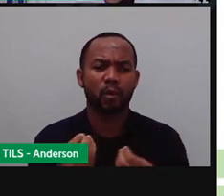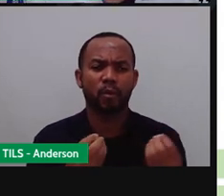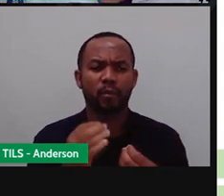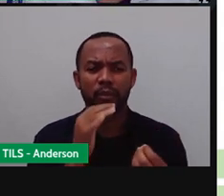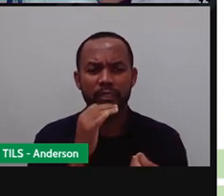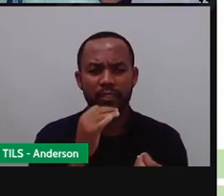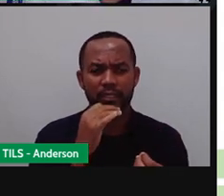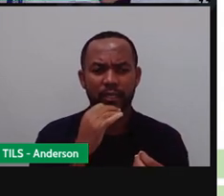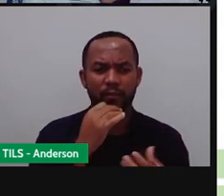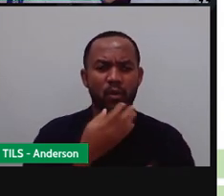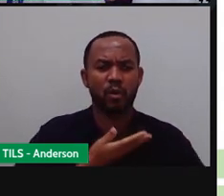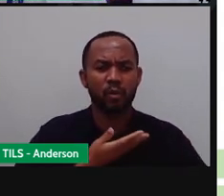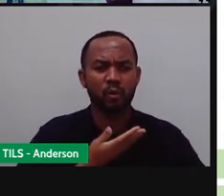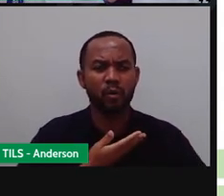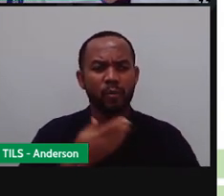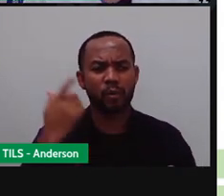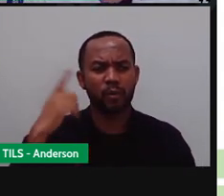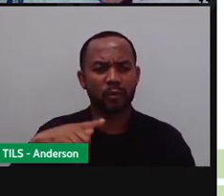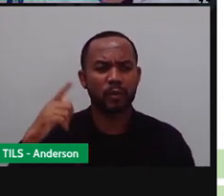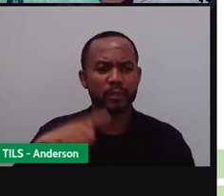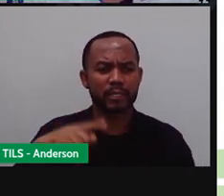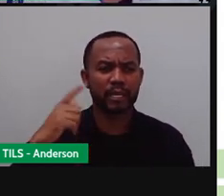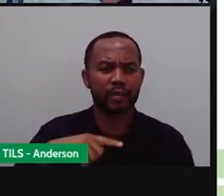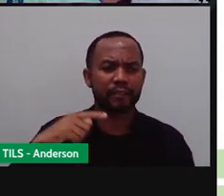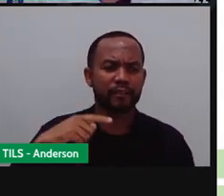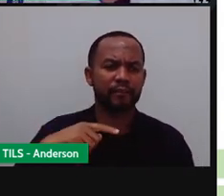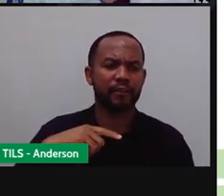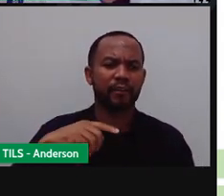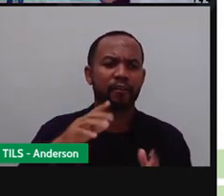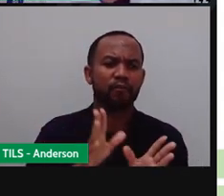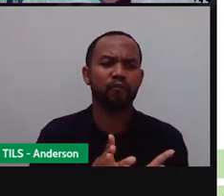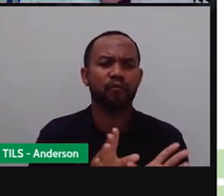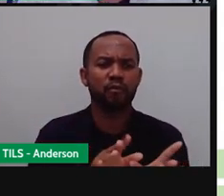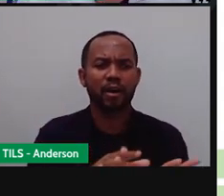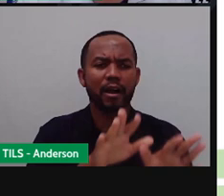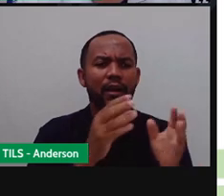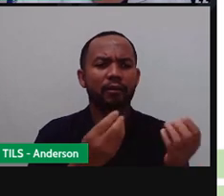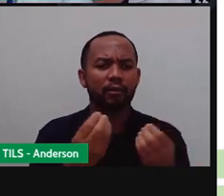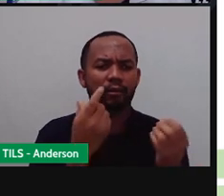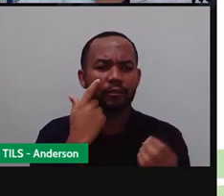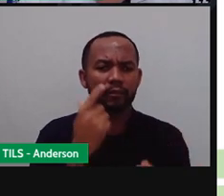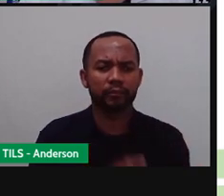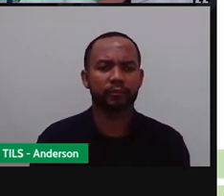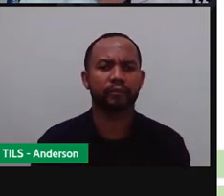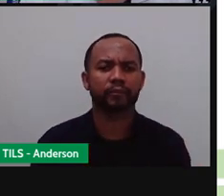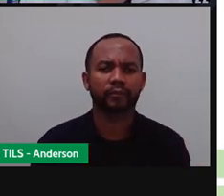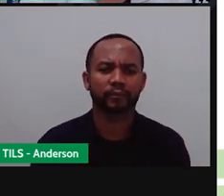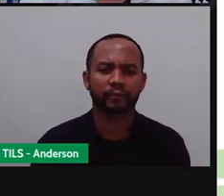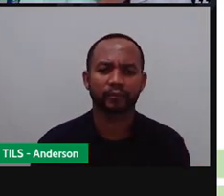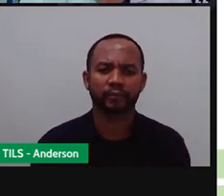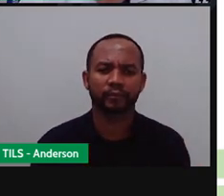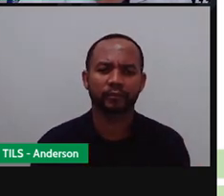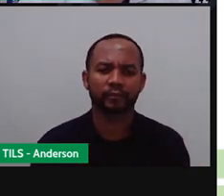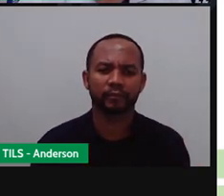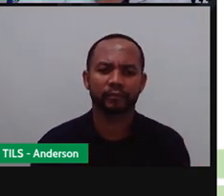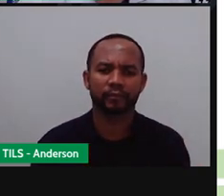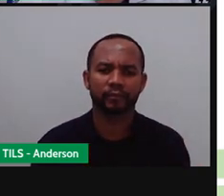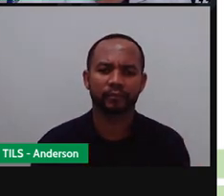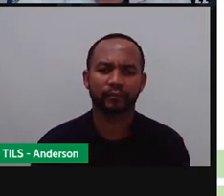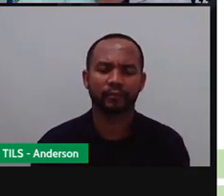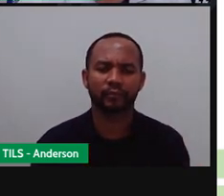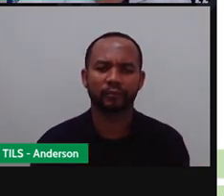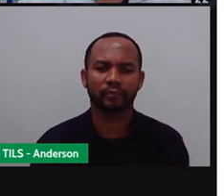Vamos descobrir isso aqui no decorrer da nossa semana. Vamos lá, próximo slide